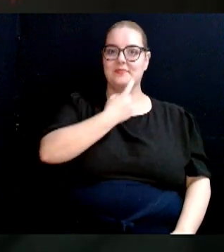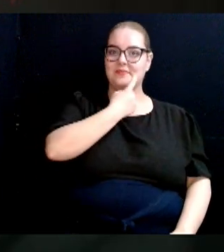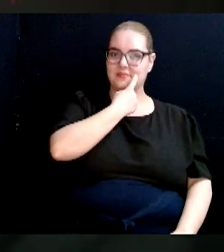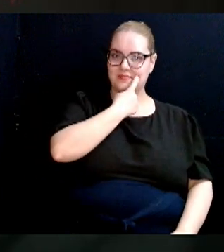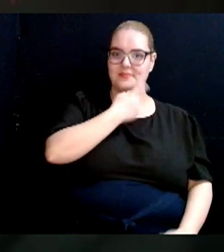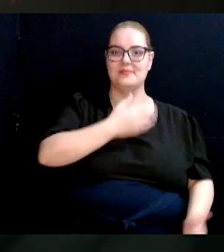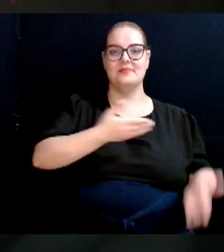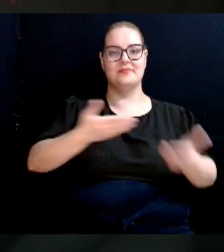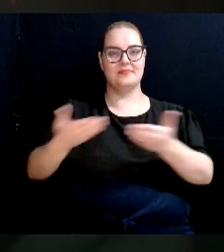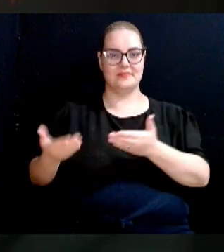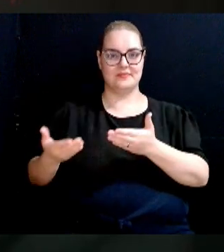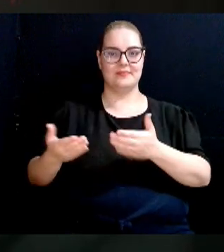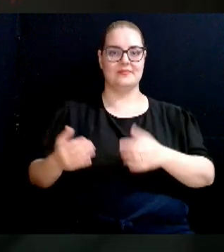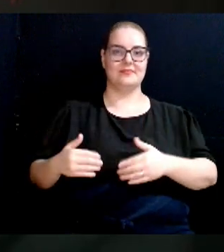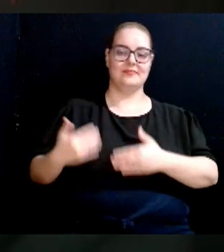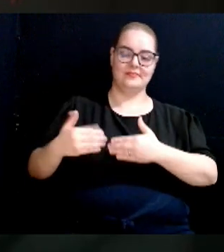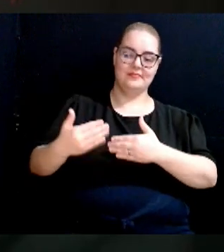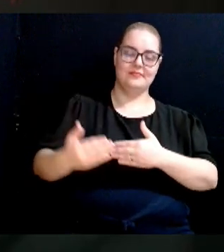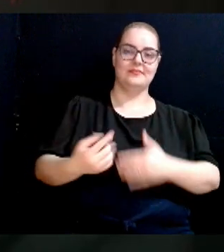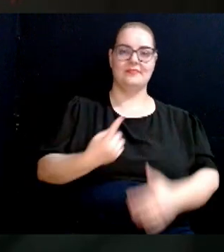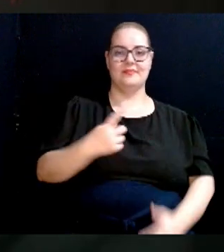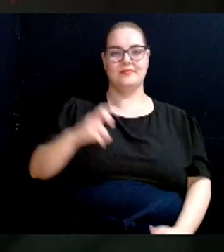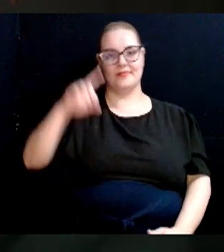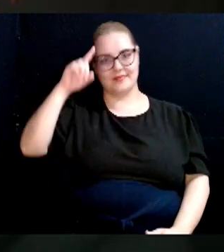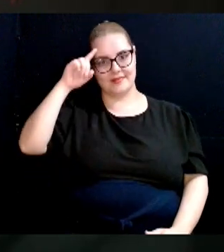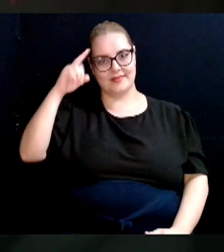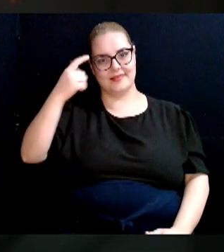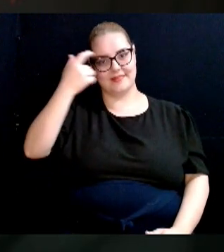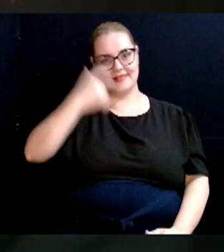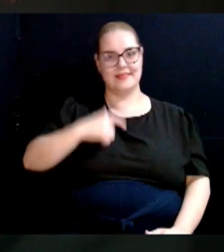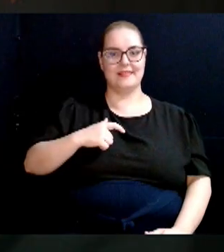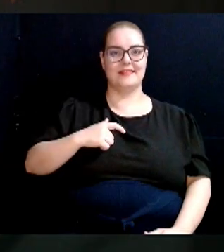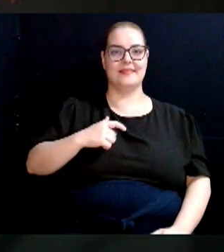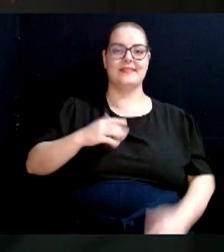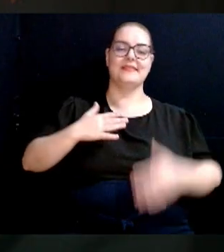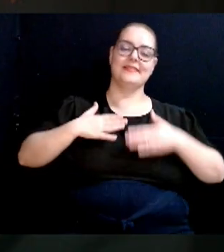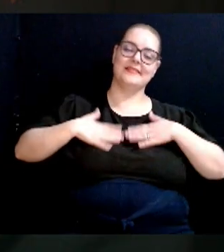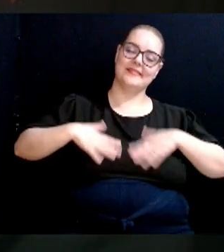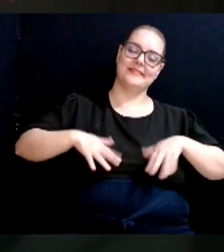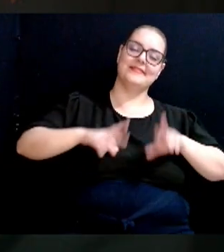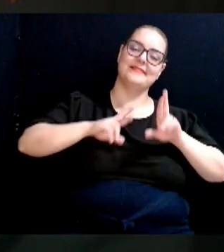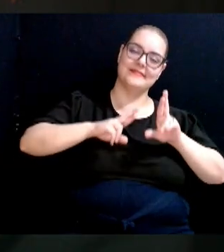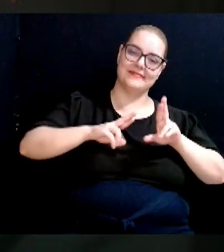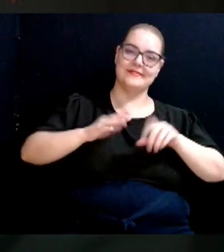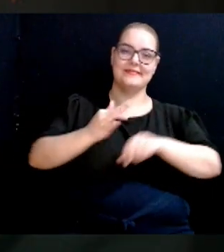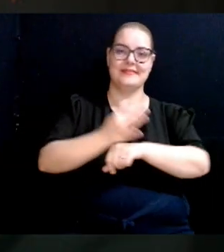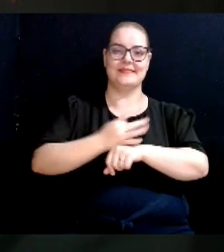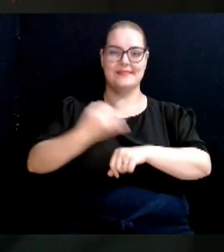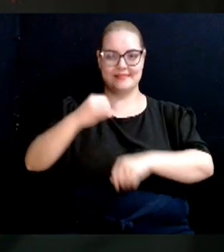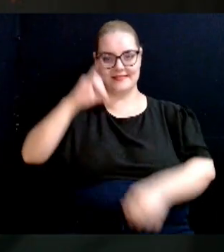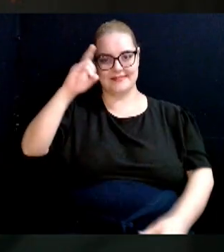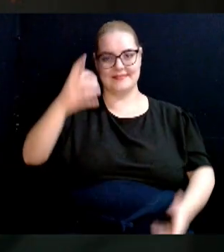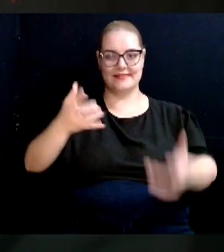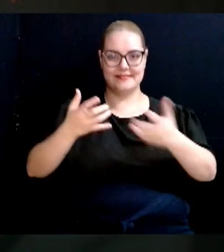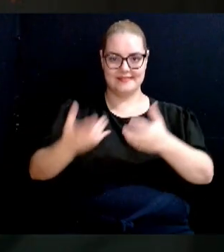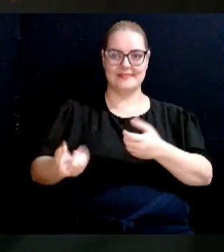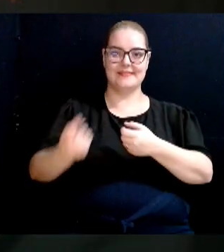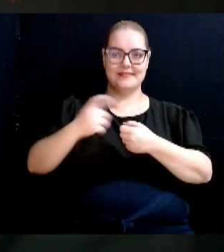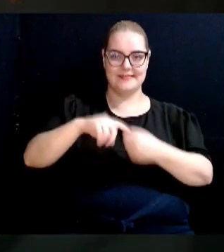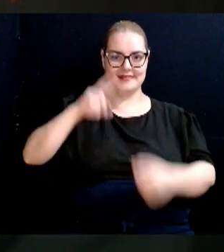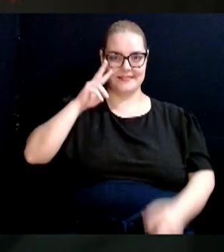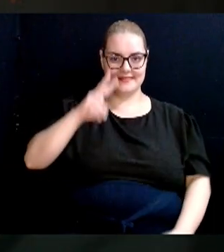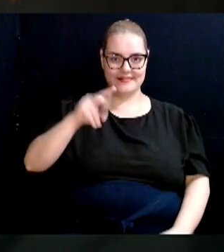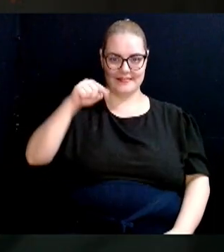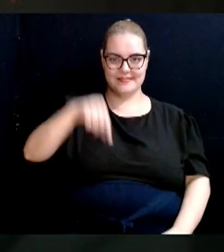nos próximos 15 dias, porque eu vou dar uma descansadinha, mas se Deus quiser, a gente volta a se ver em breve aqui na TV